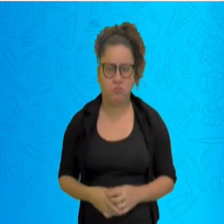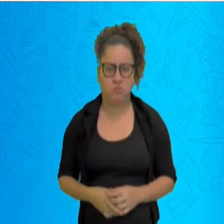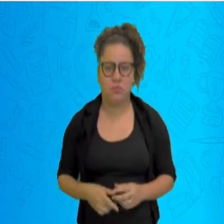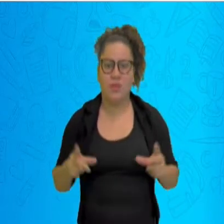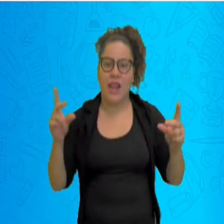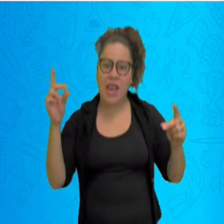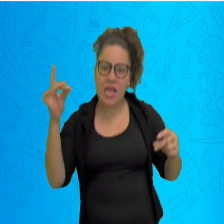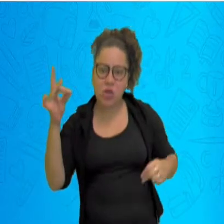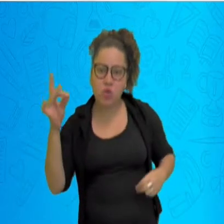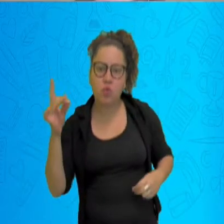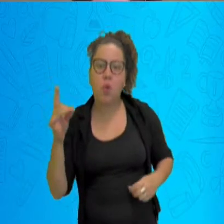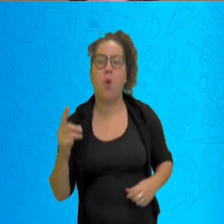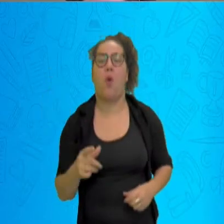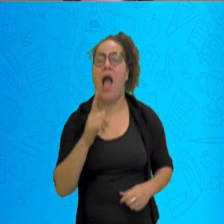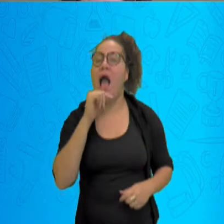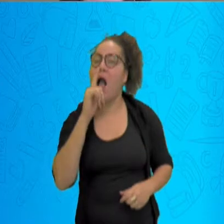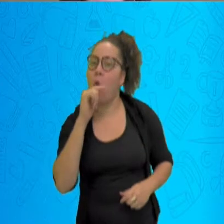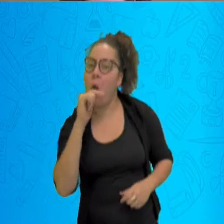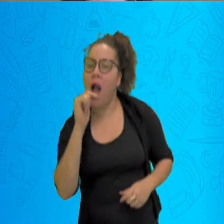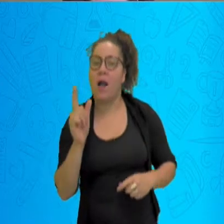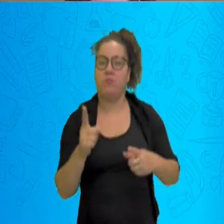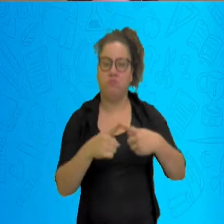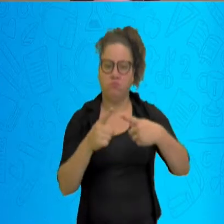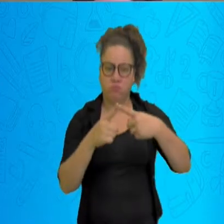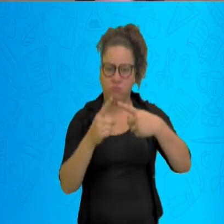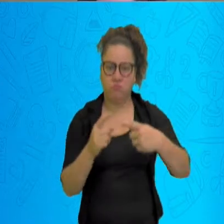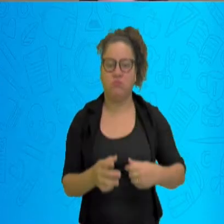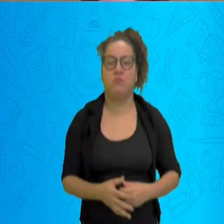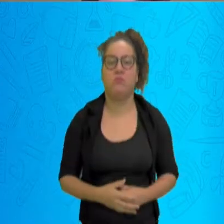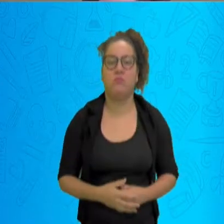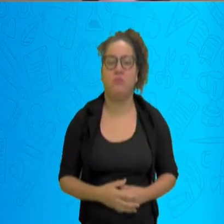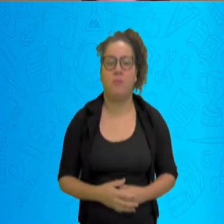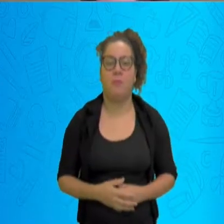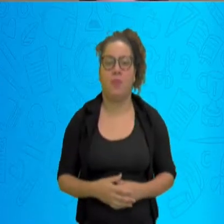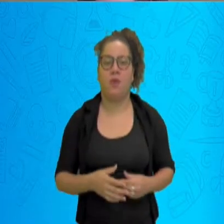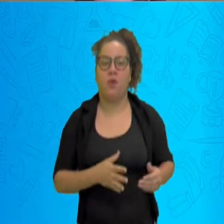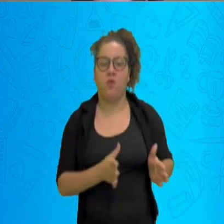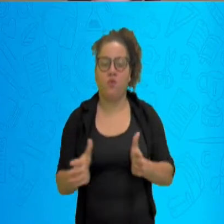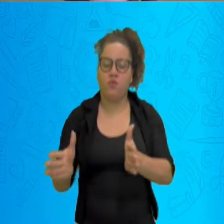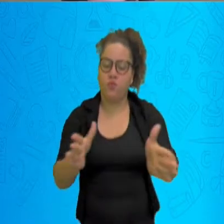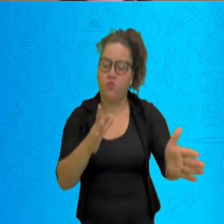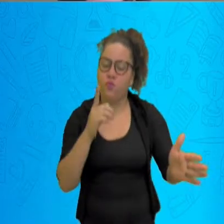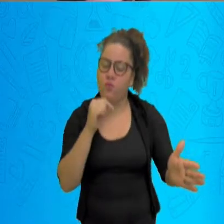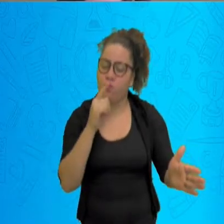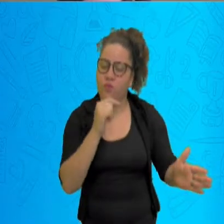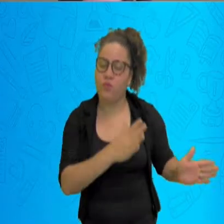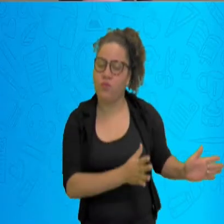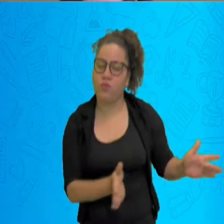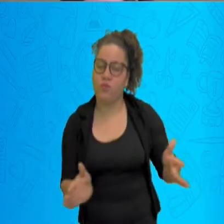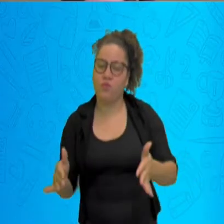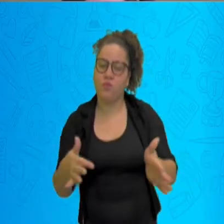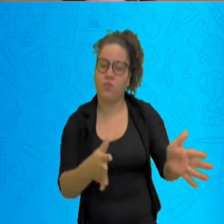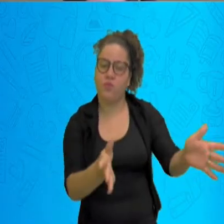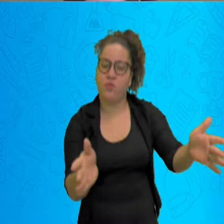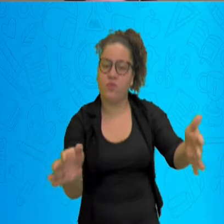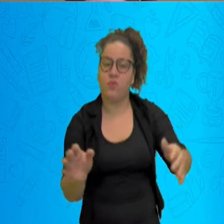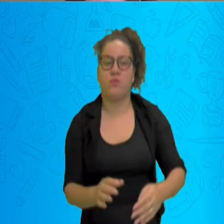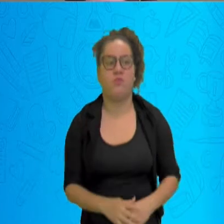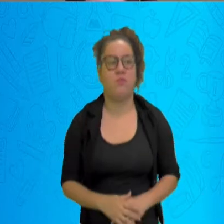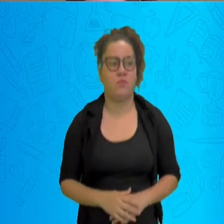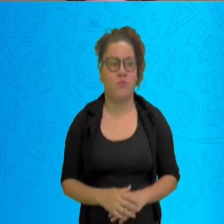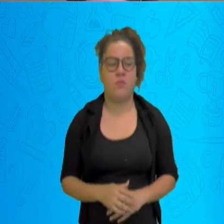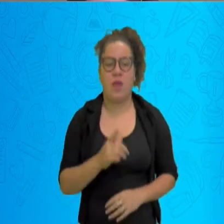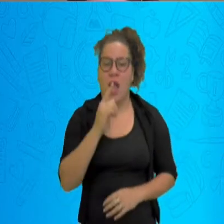Estado líquido. Quando a água está fluindo naturalmente, ou também chamada